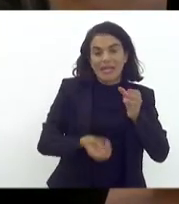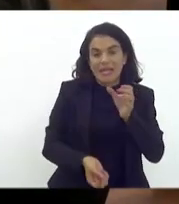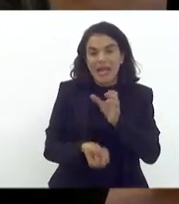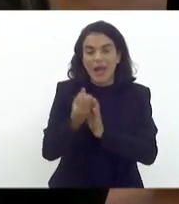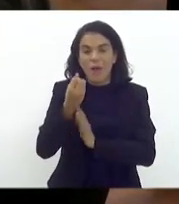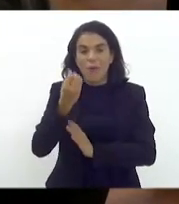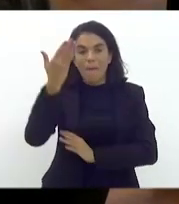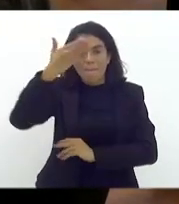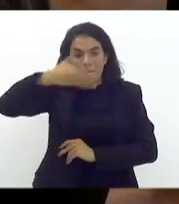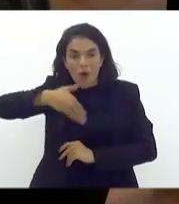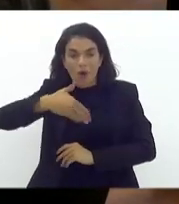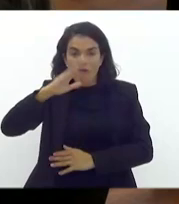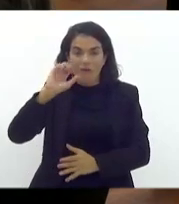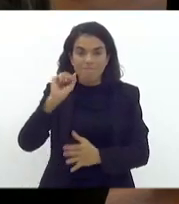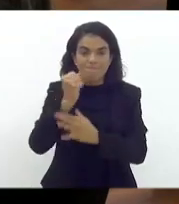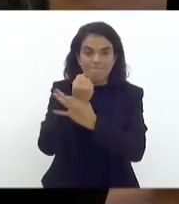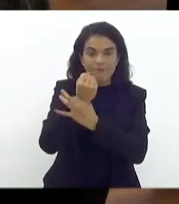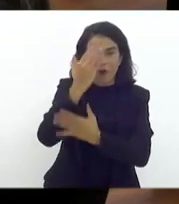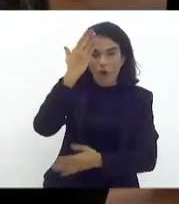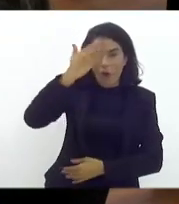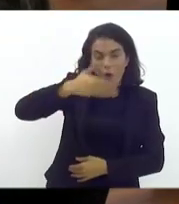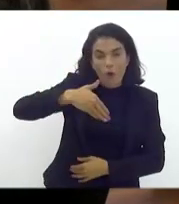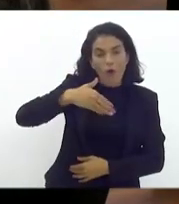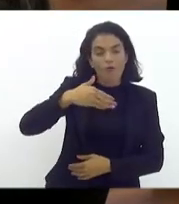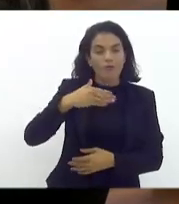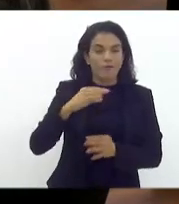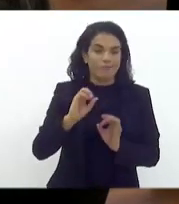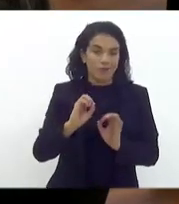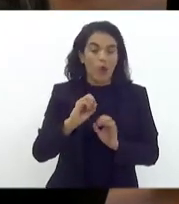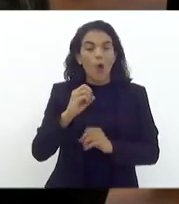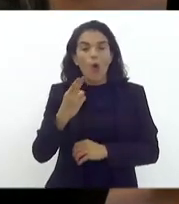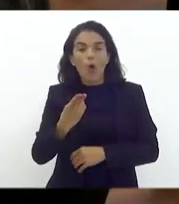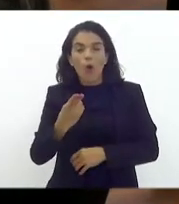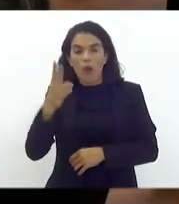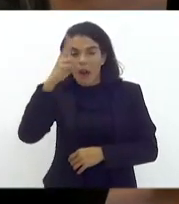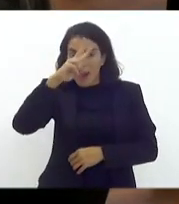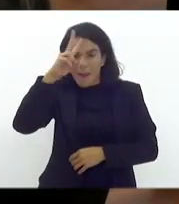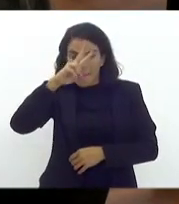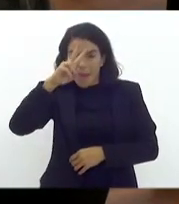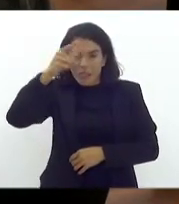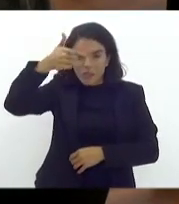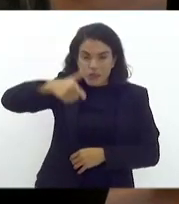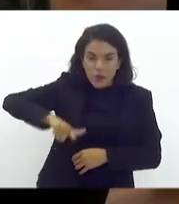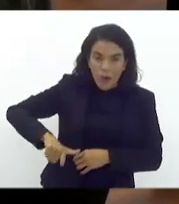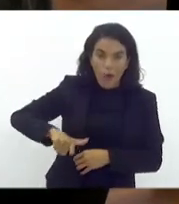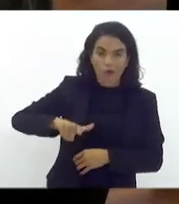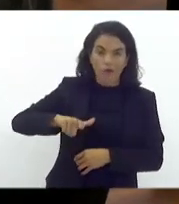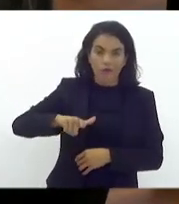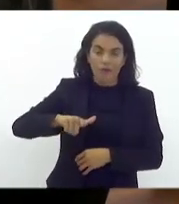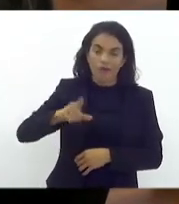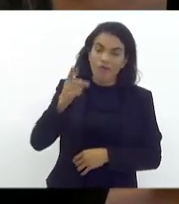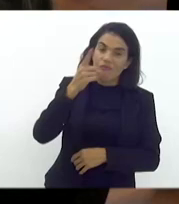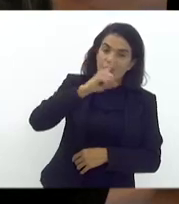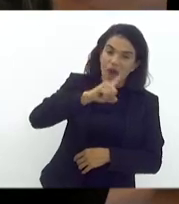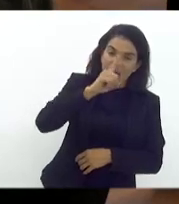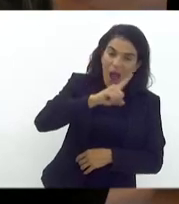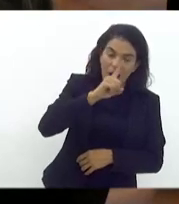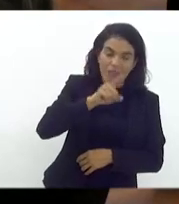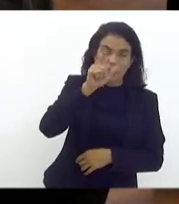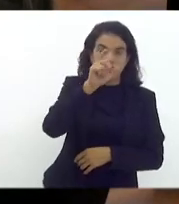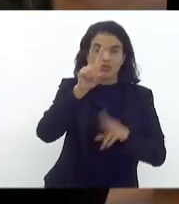reconhecimento confiável ou numa prova de reconhecimento falha falso